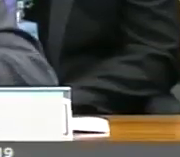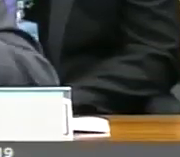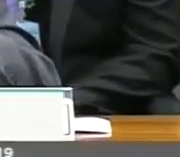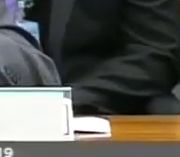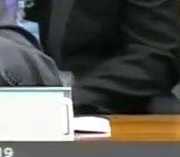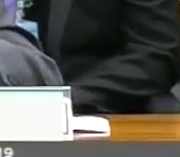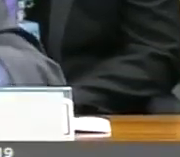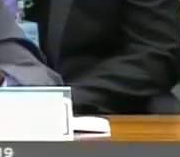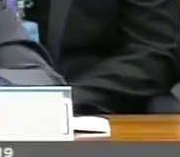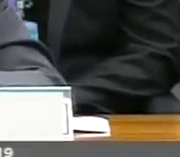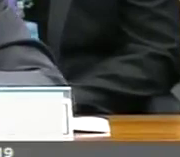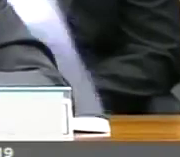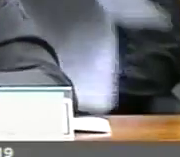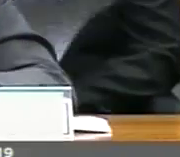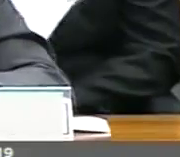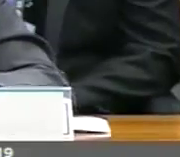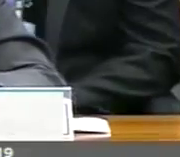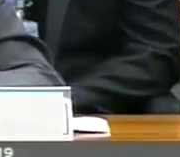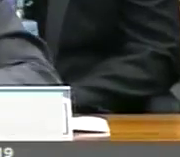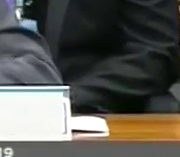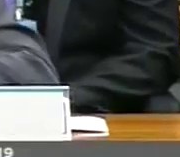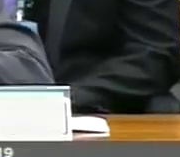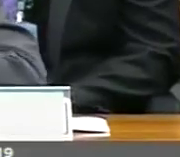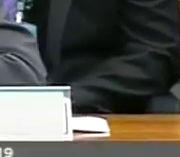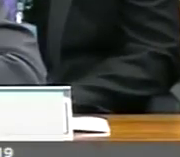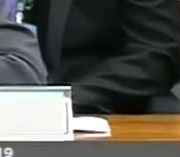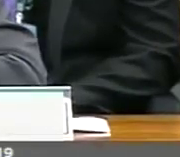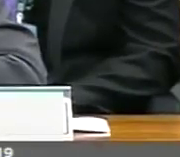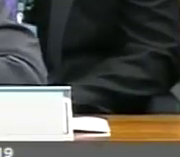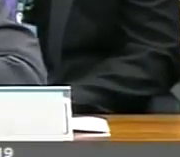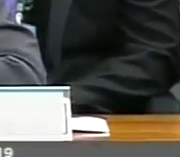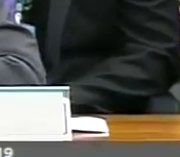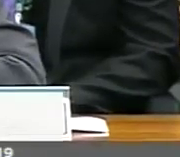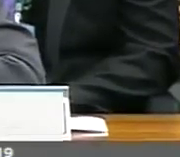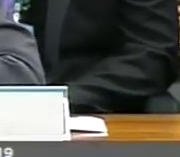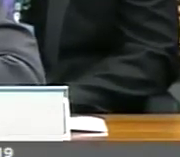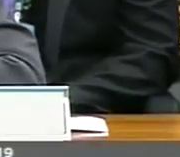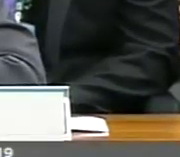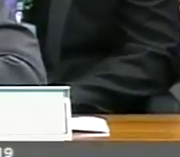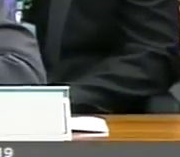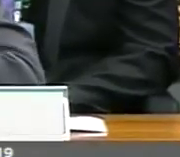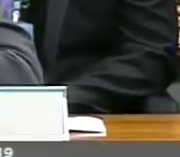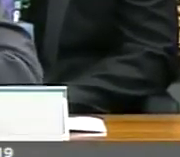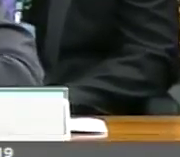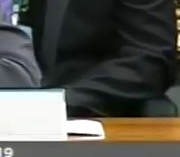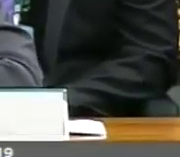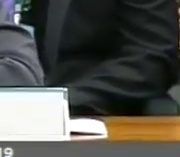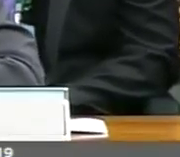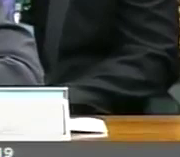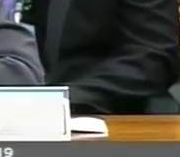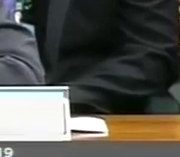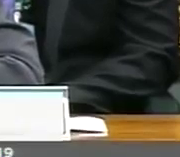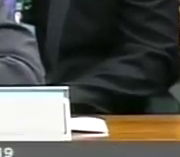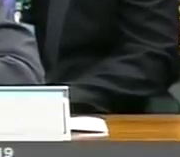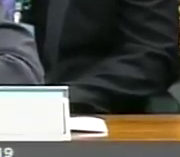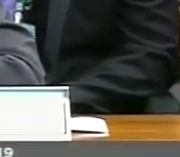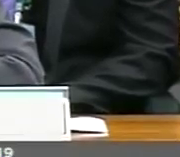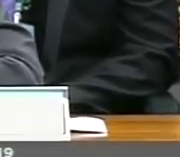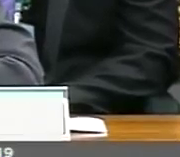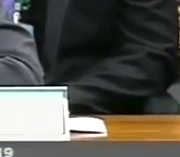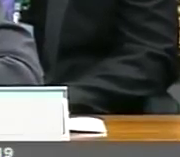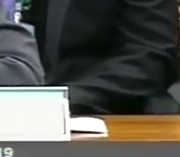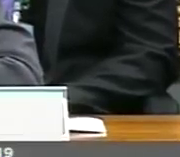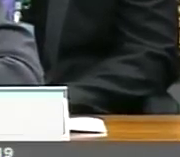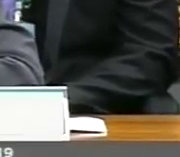processo. Nada mais. Devemos apenas analisar se a Presidente